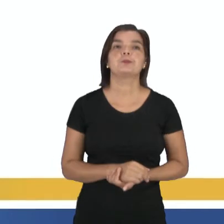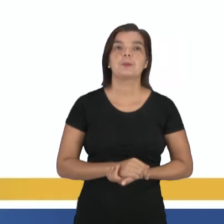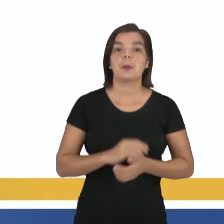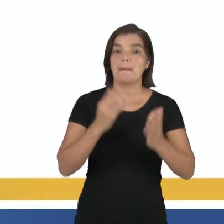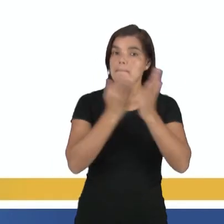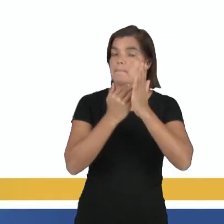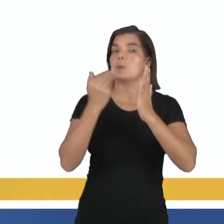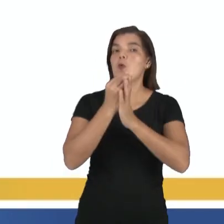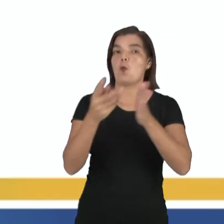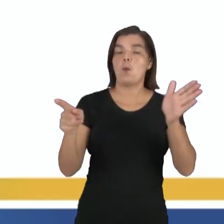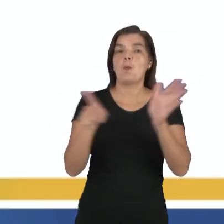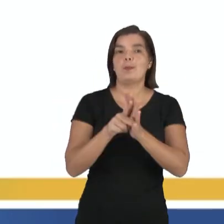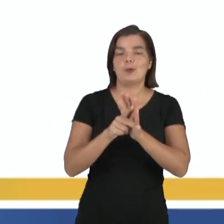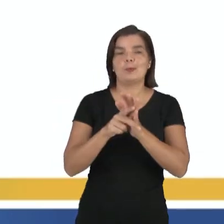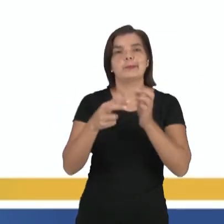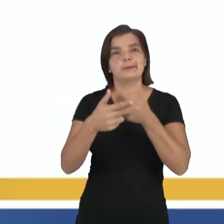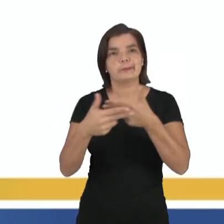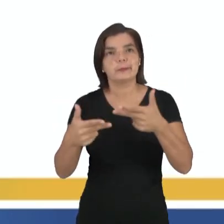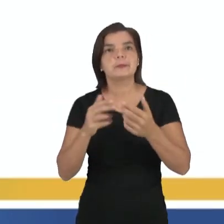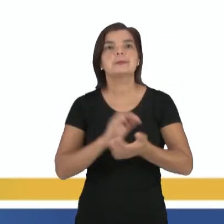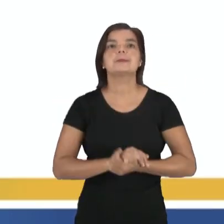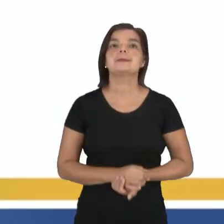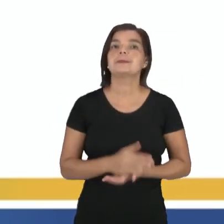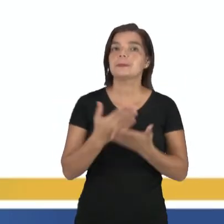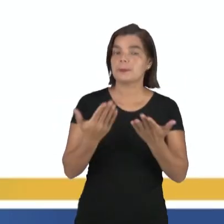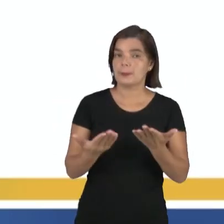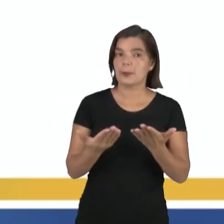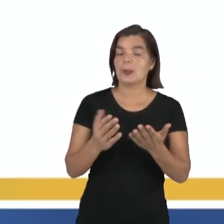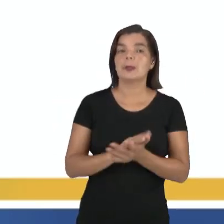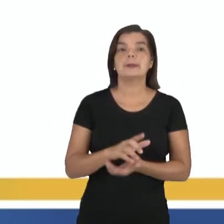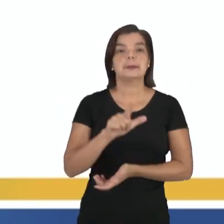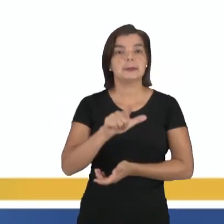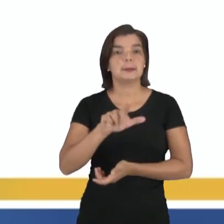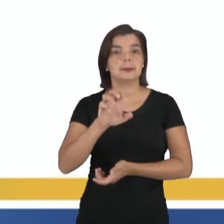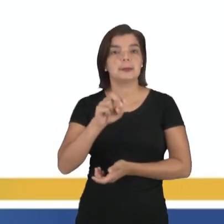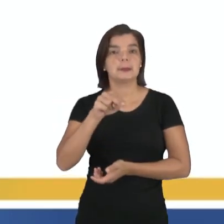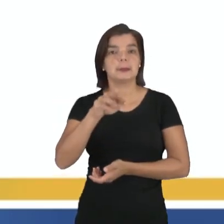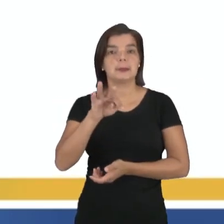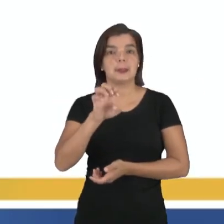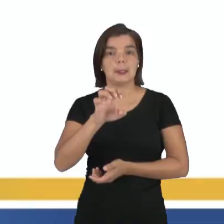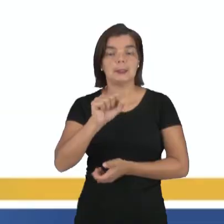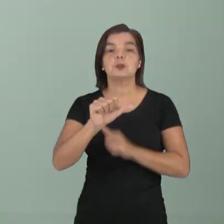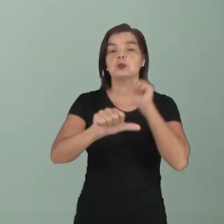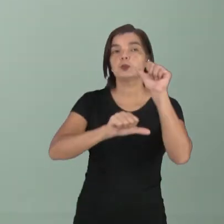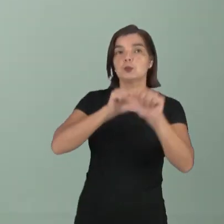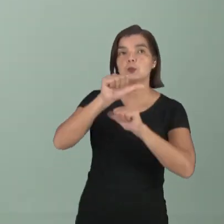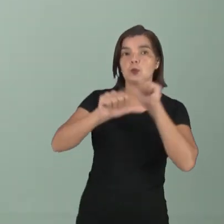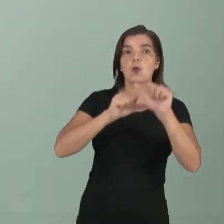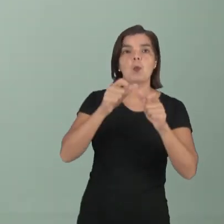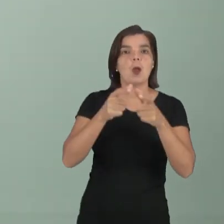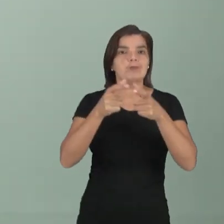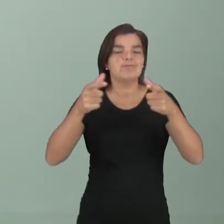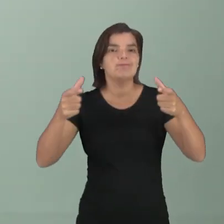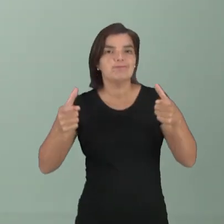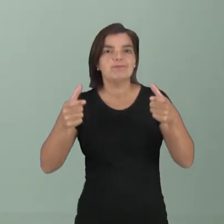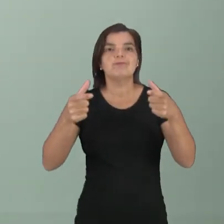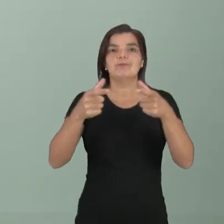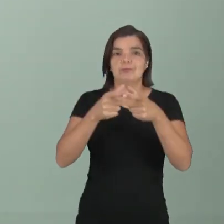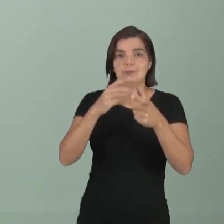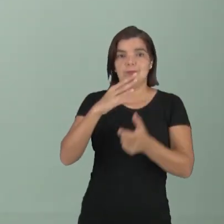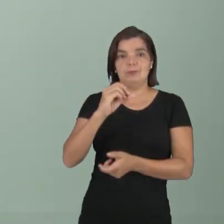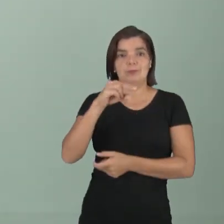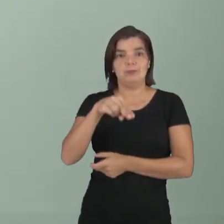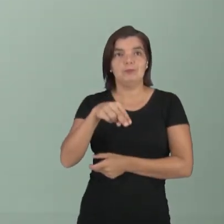maior do que o próprio objeto. Então essas são as lentes convergentes que vai mudar o seu tamanho, vai mudar a